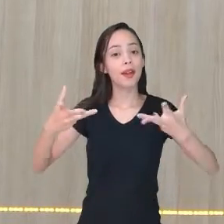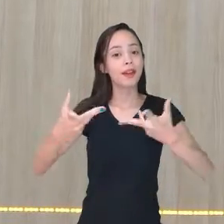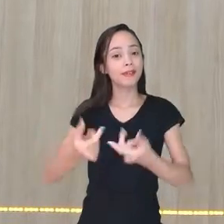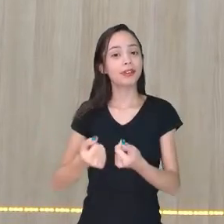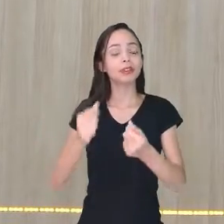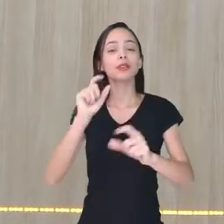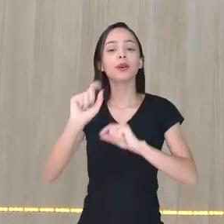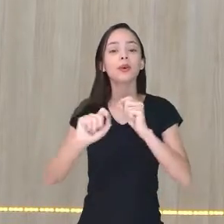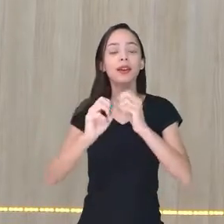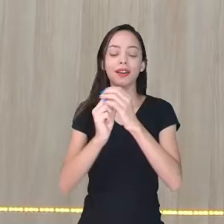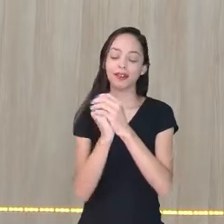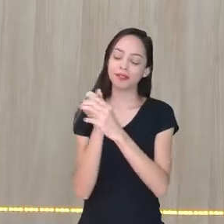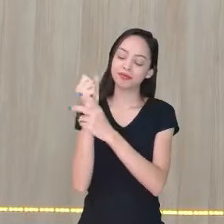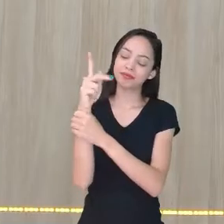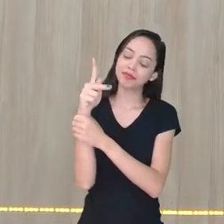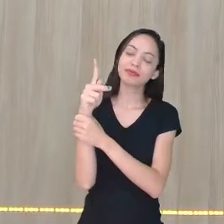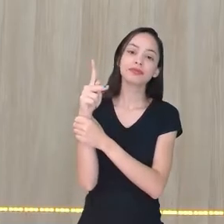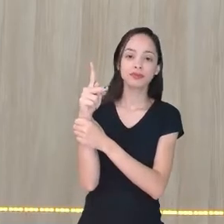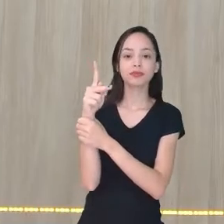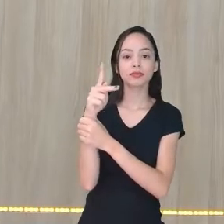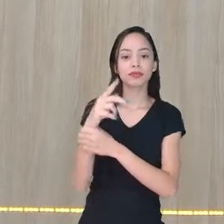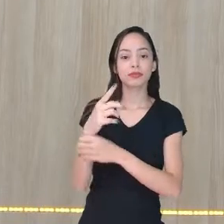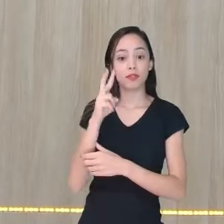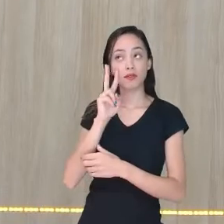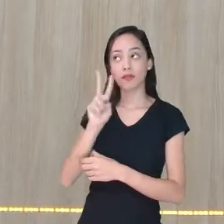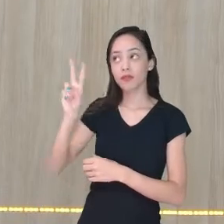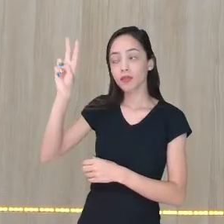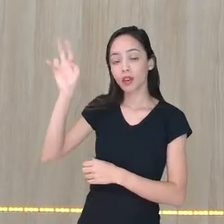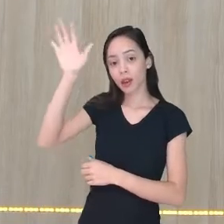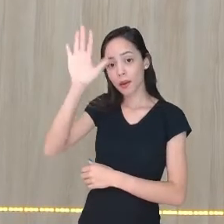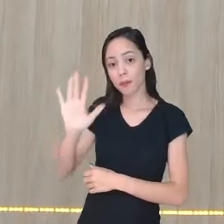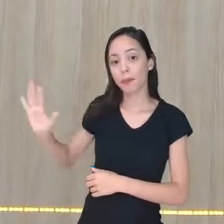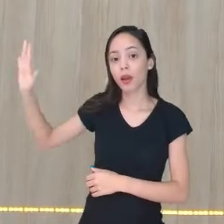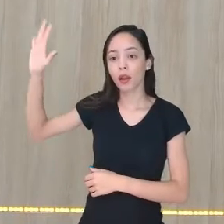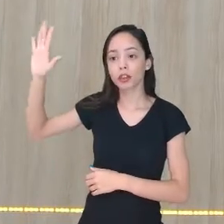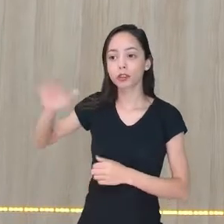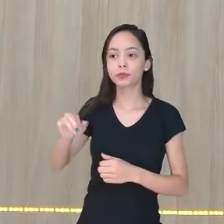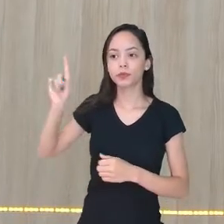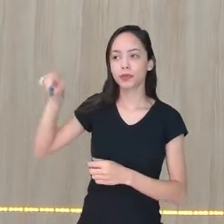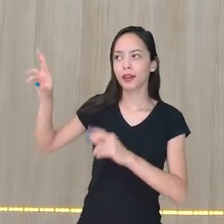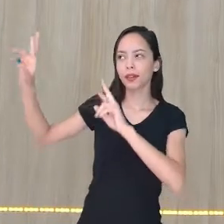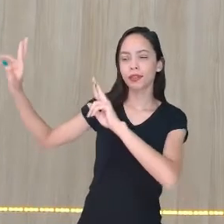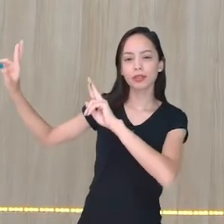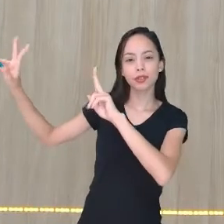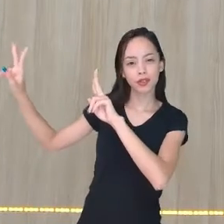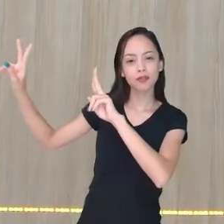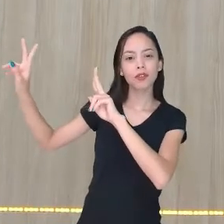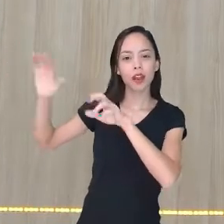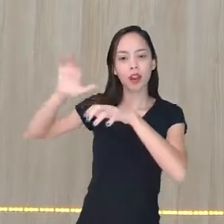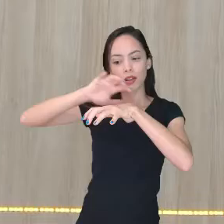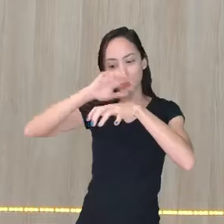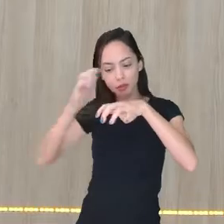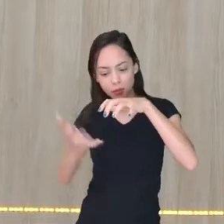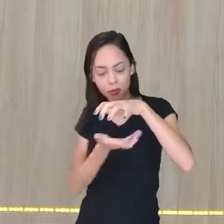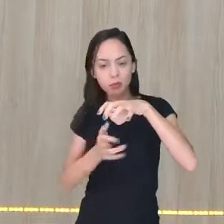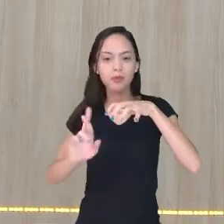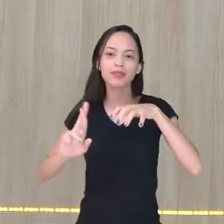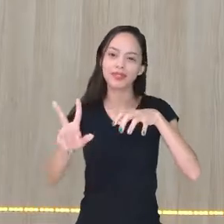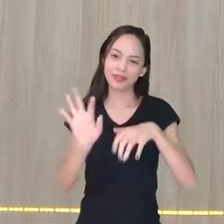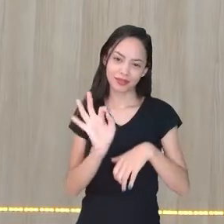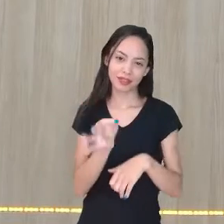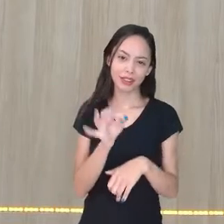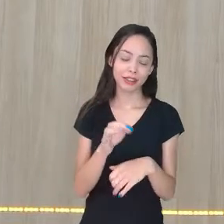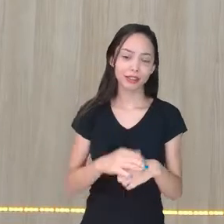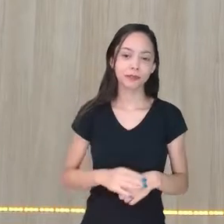plantas. Então, vejam aí essas imagens. São imagens diferentes, de biomas e ecossistemas diferentes. Em